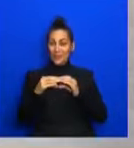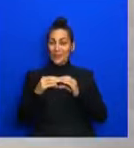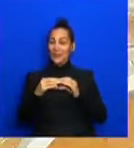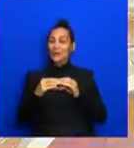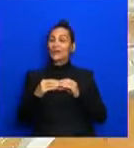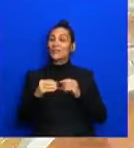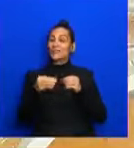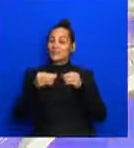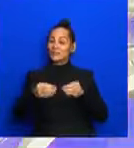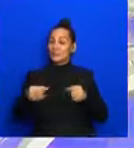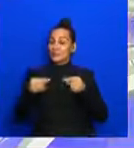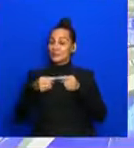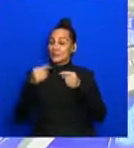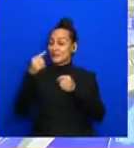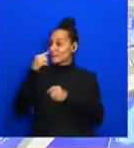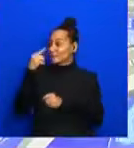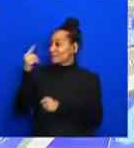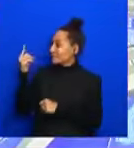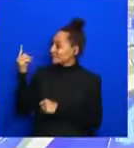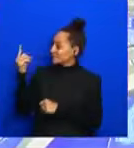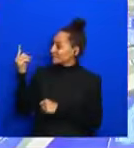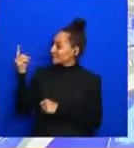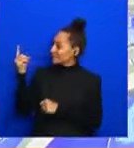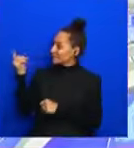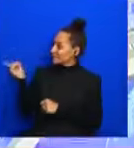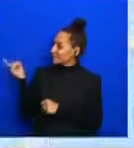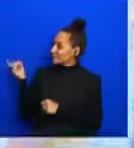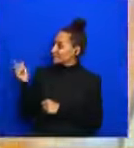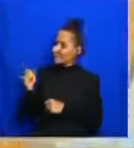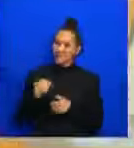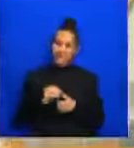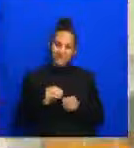bolas posicionadas. Valendo!